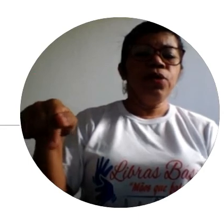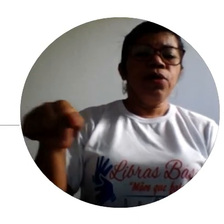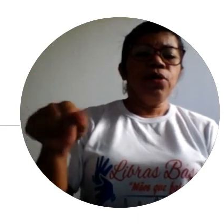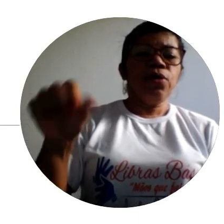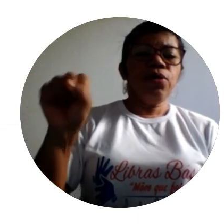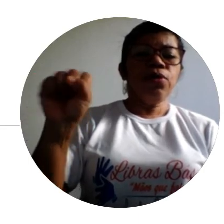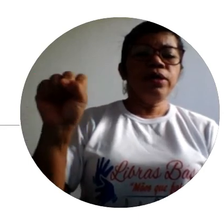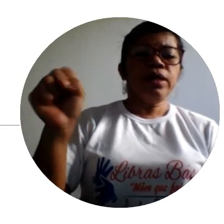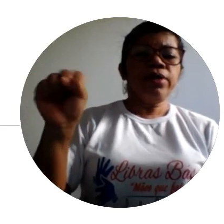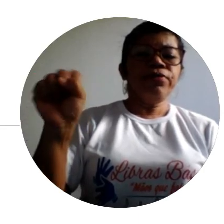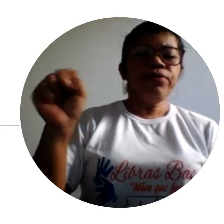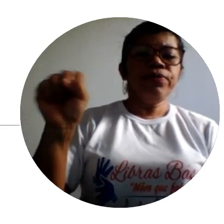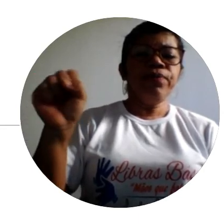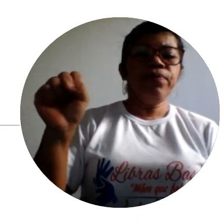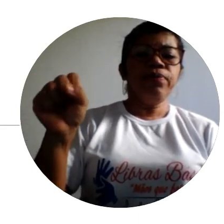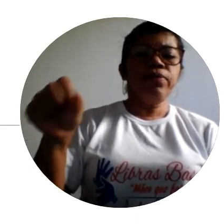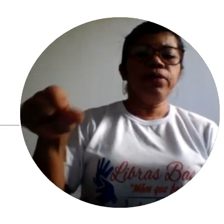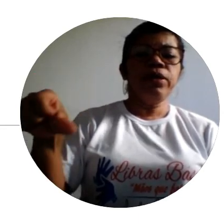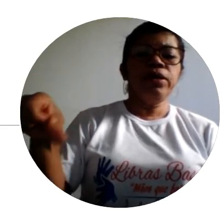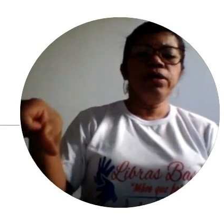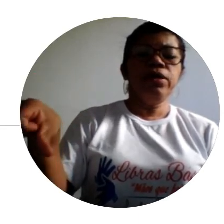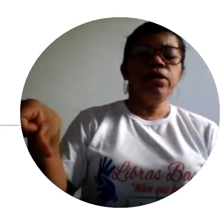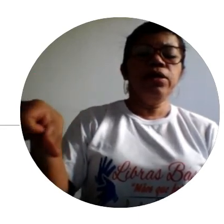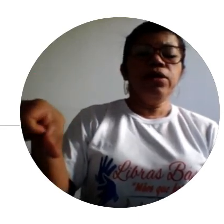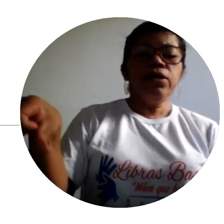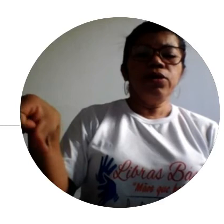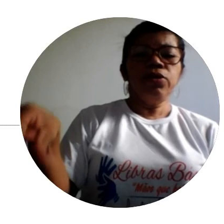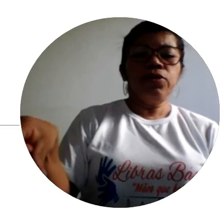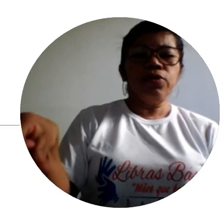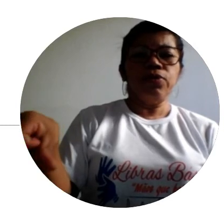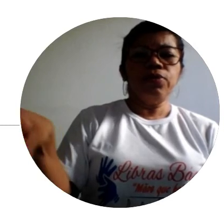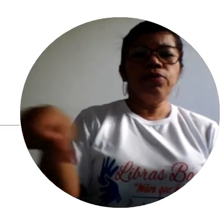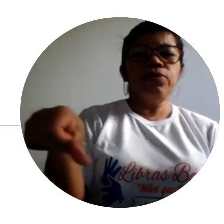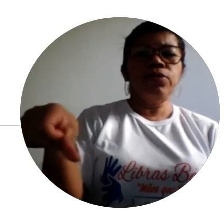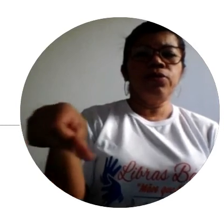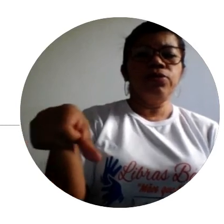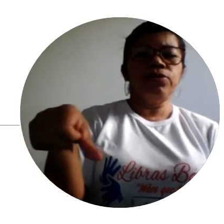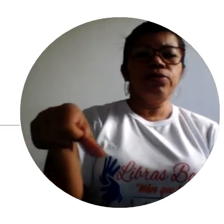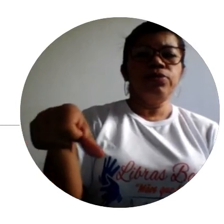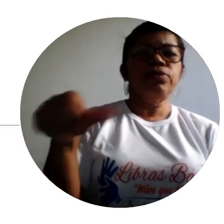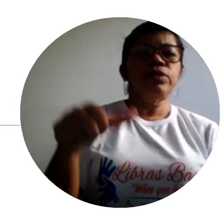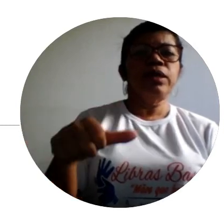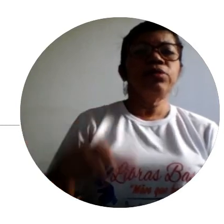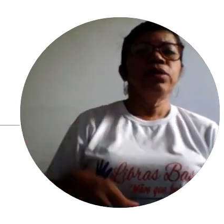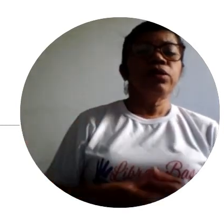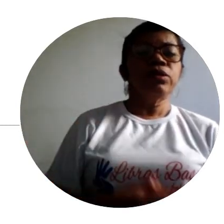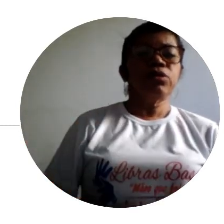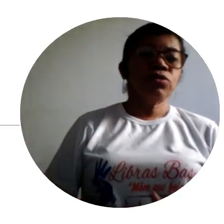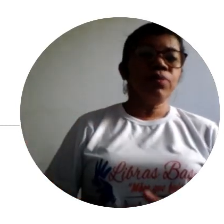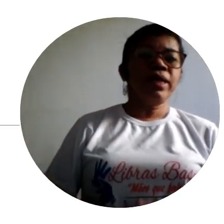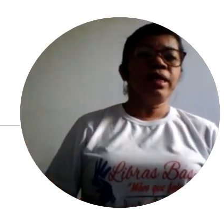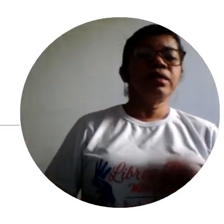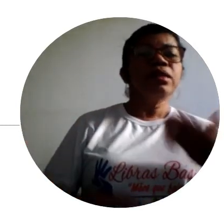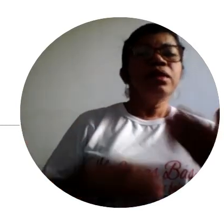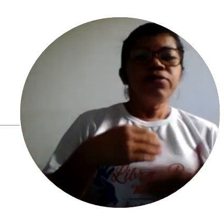Sétimo, oitavo e nono. Nono, certo? Então, esses